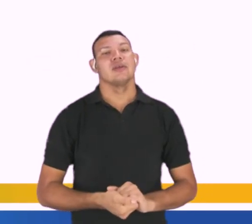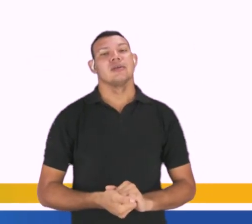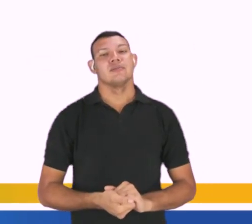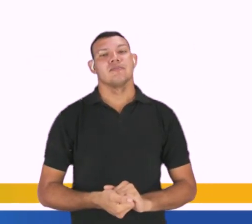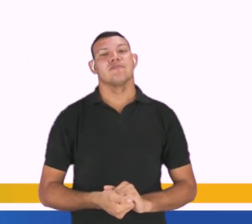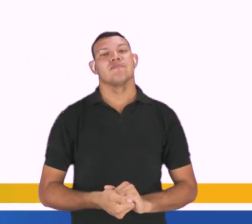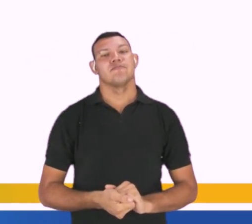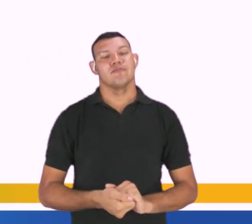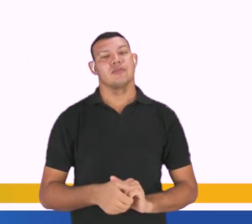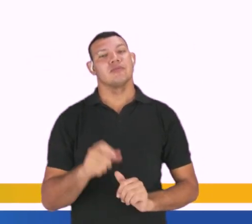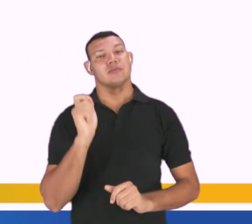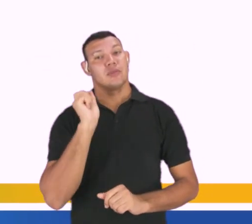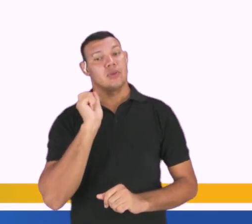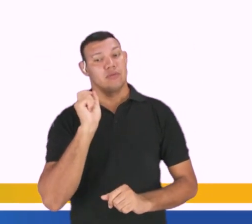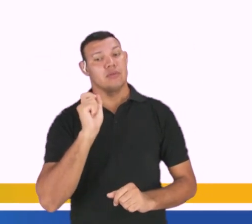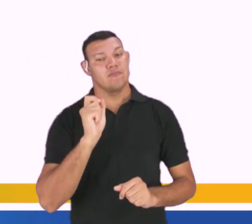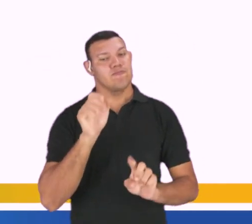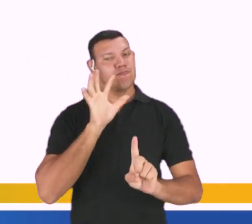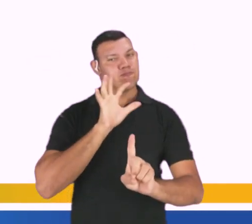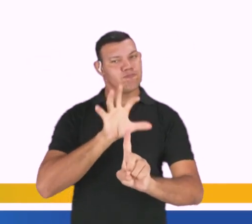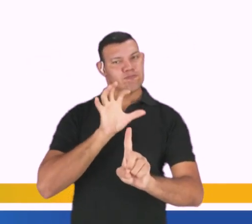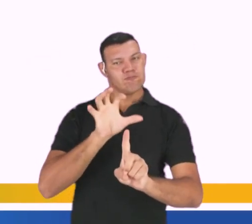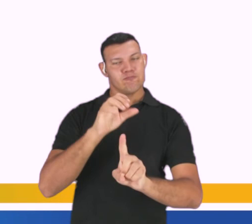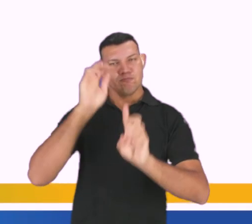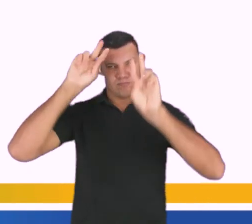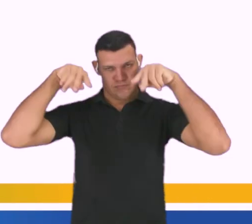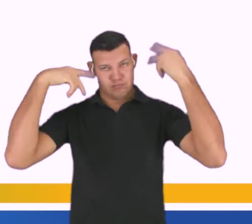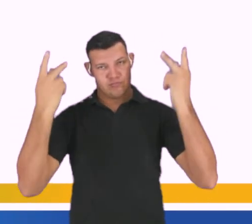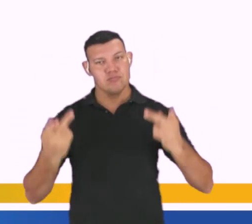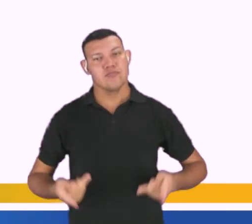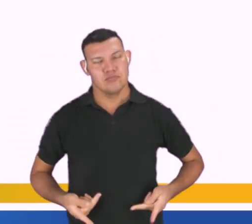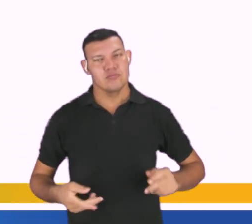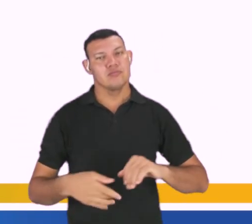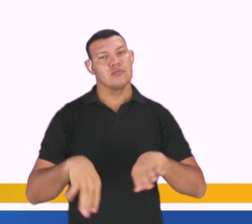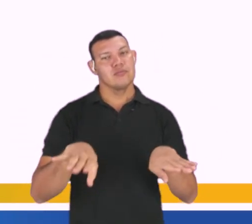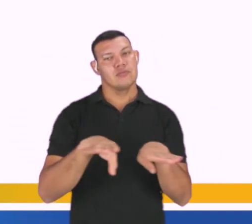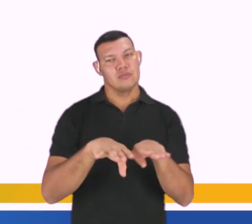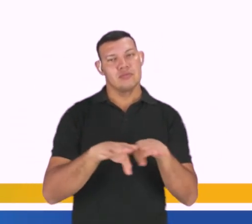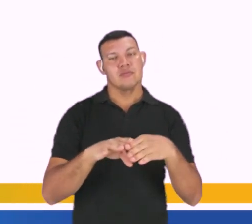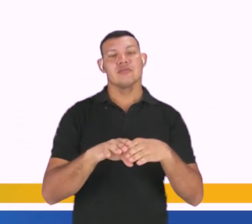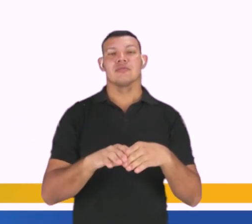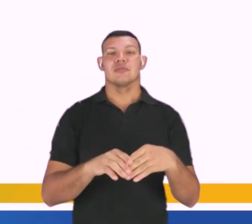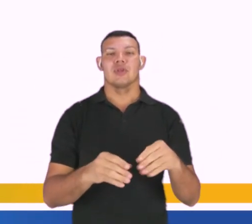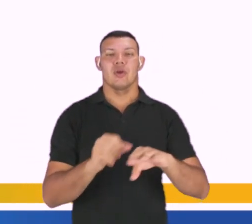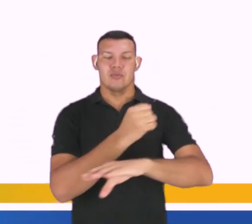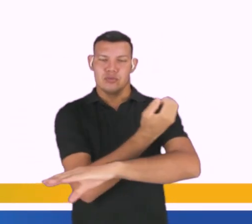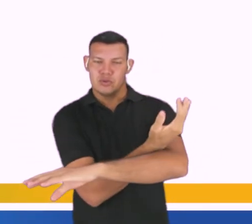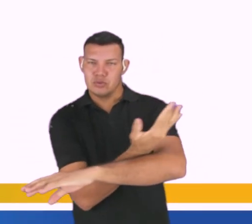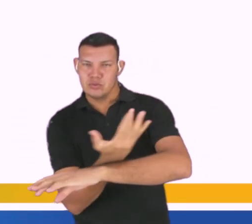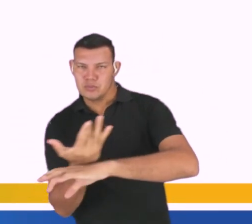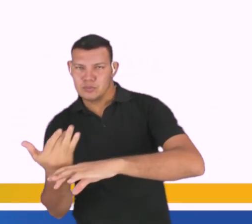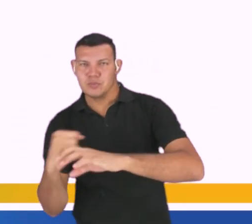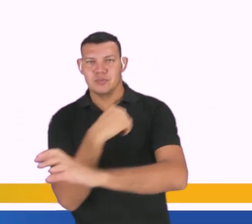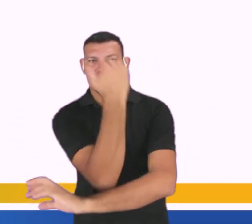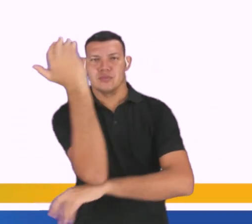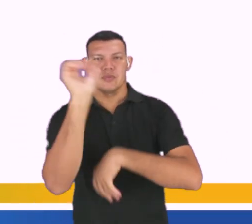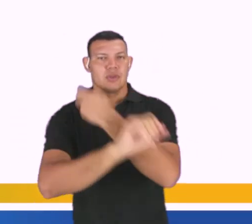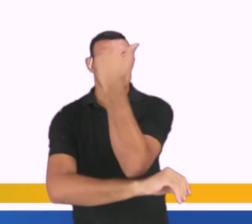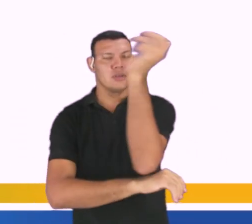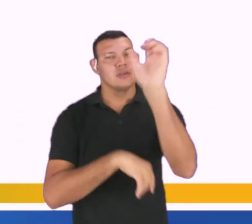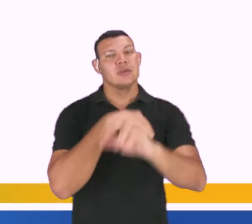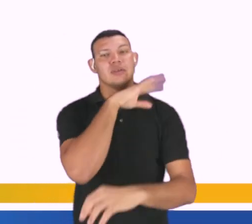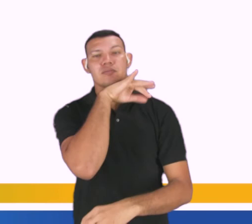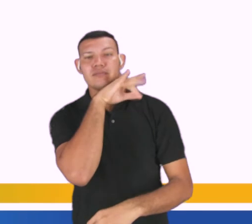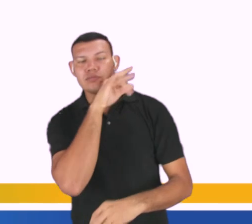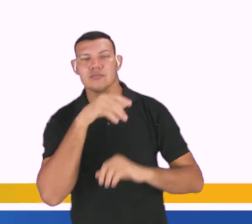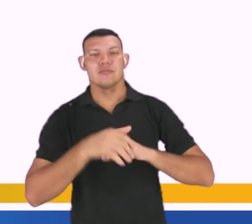massiva intervenção humana e outras espécies do planeta, incluindo toda a vegetação, animais,